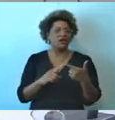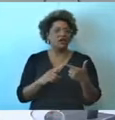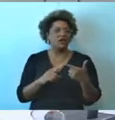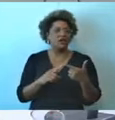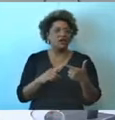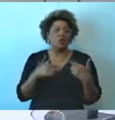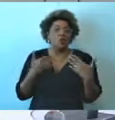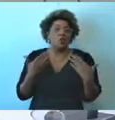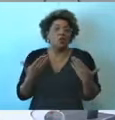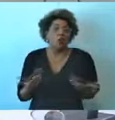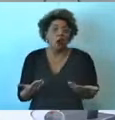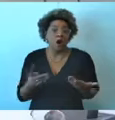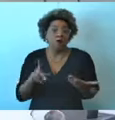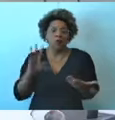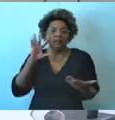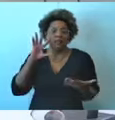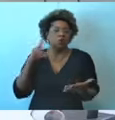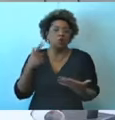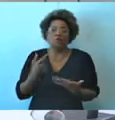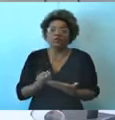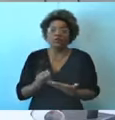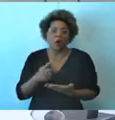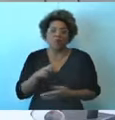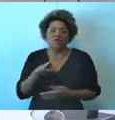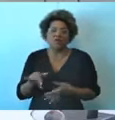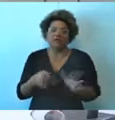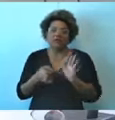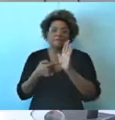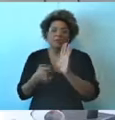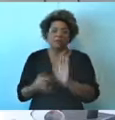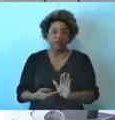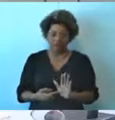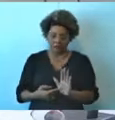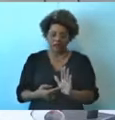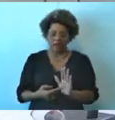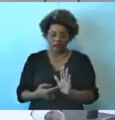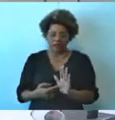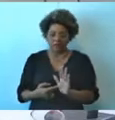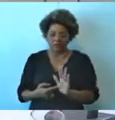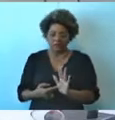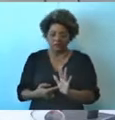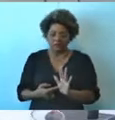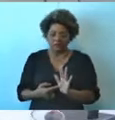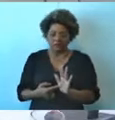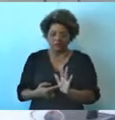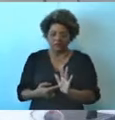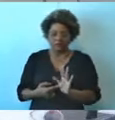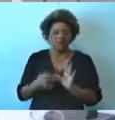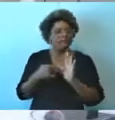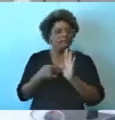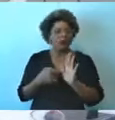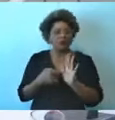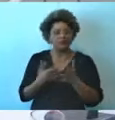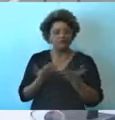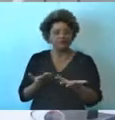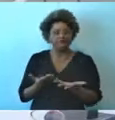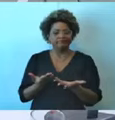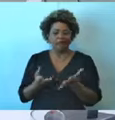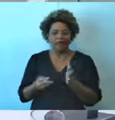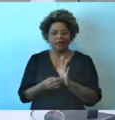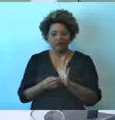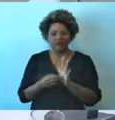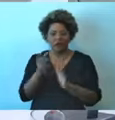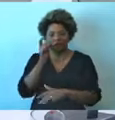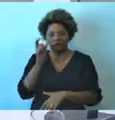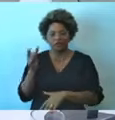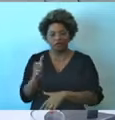essa solução vai ser apresentada para os ciclistas, demonstra muito isso. Eu acho que as respostas,